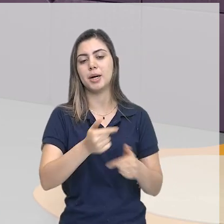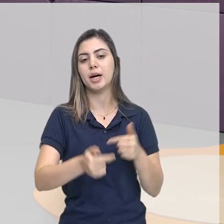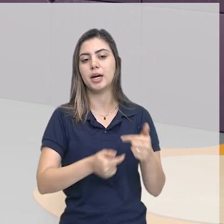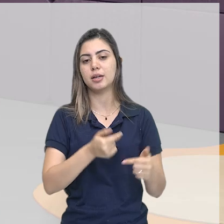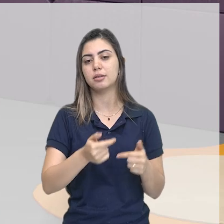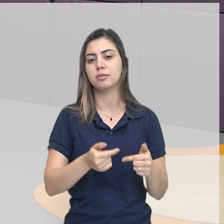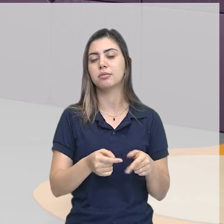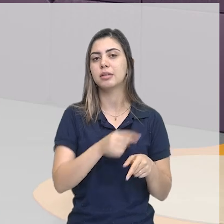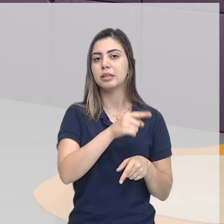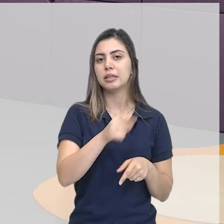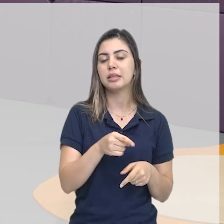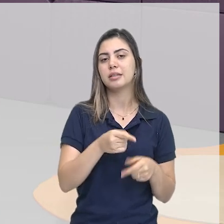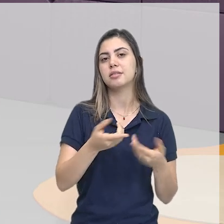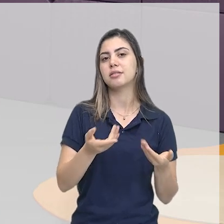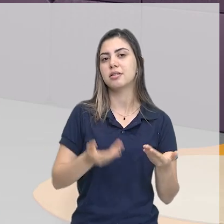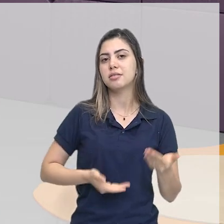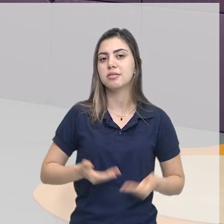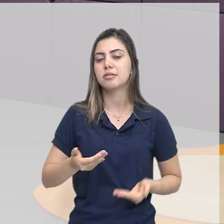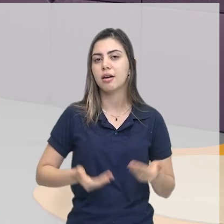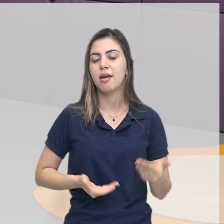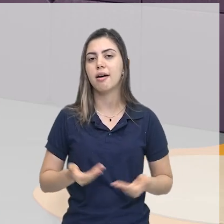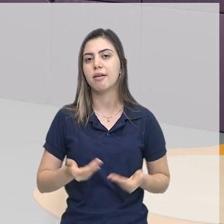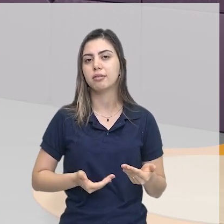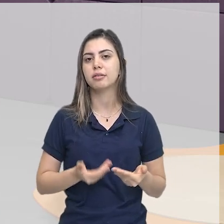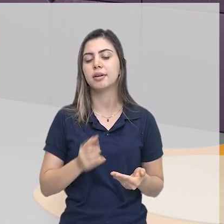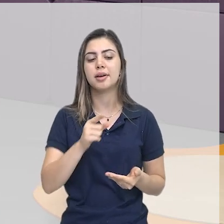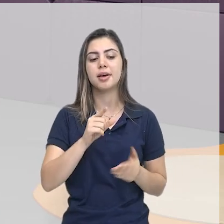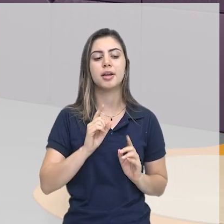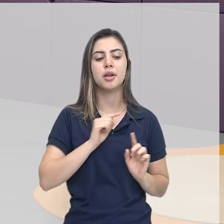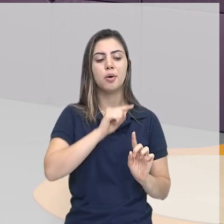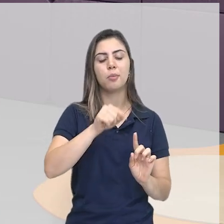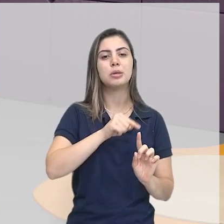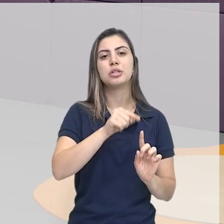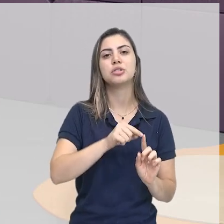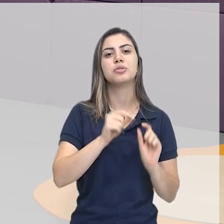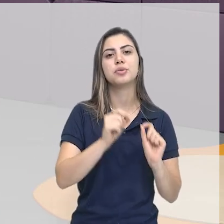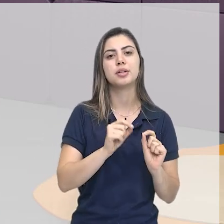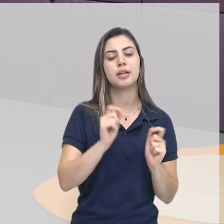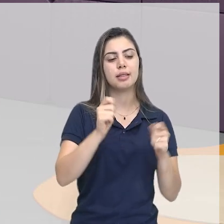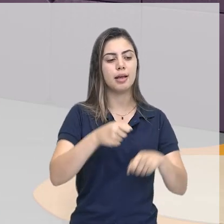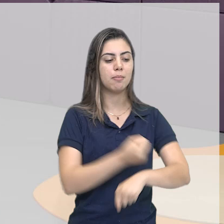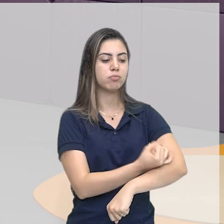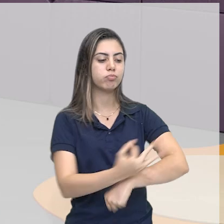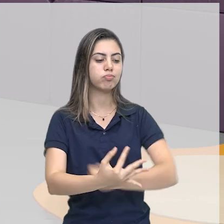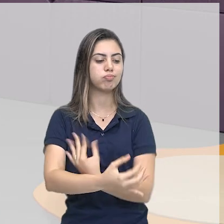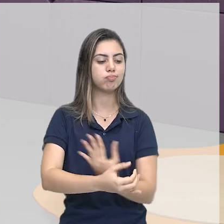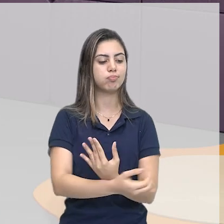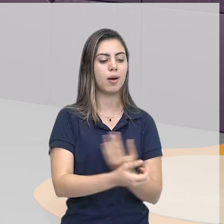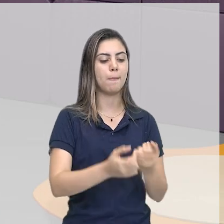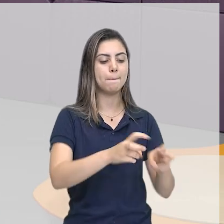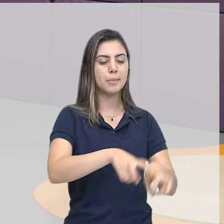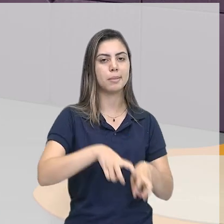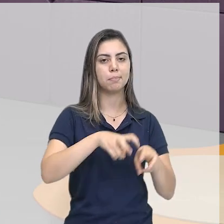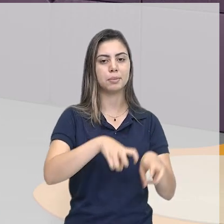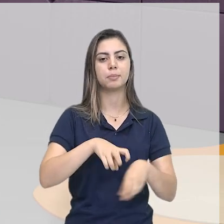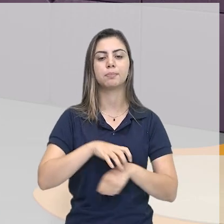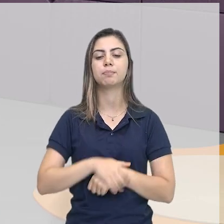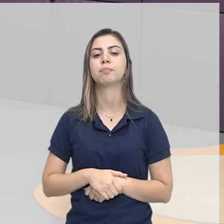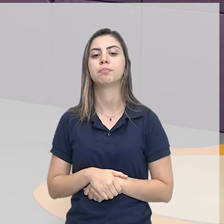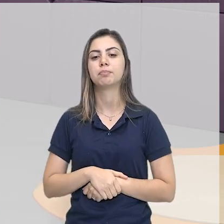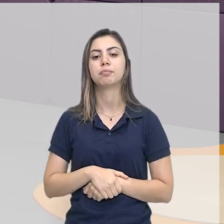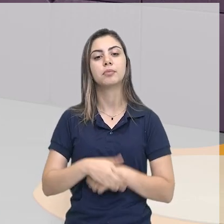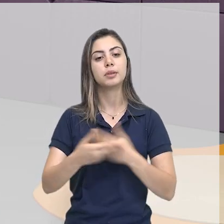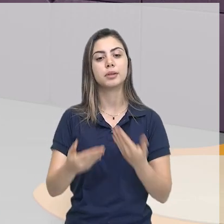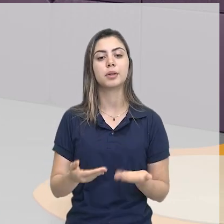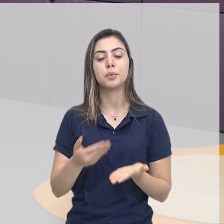aos servos, né, aqueles que se dedicavam ao labor. Nos primeiros tempos,